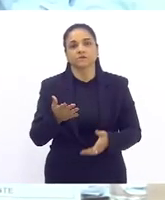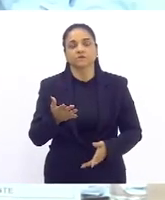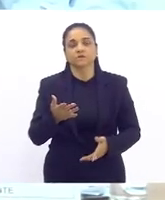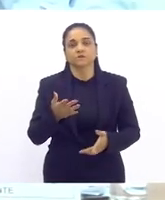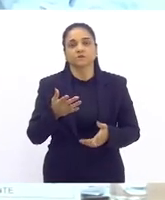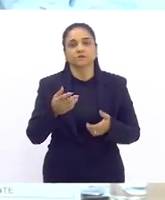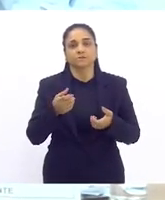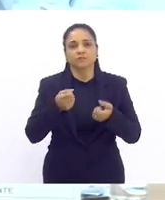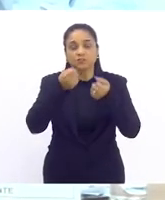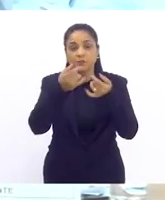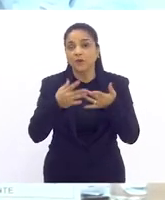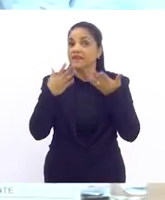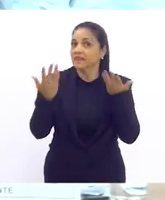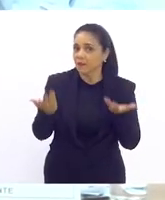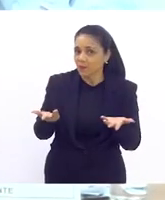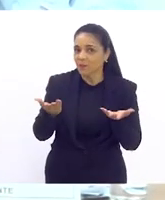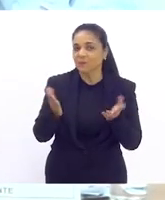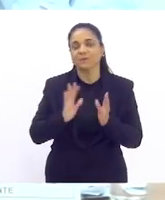então